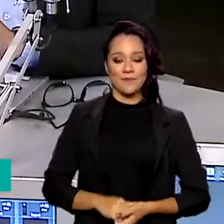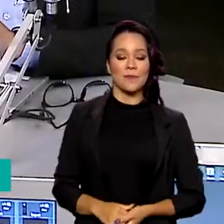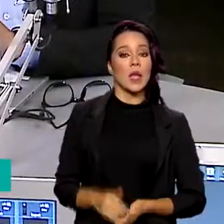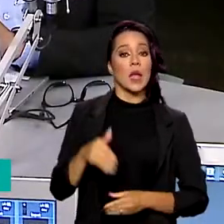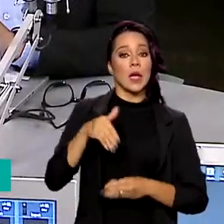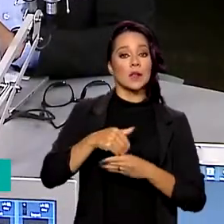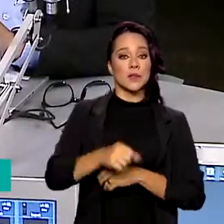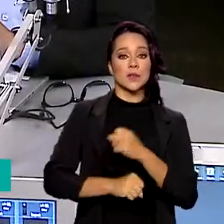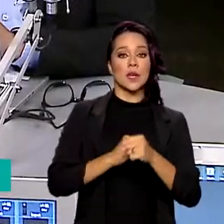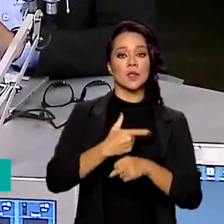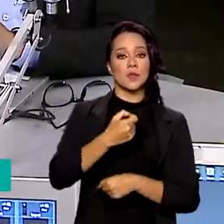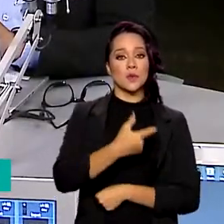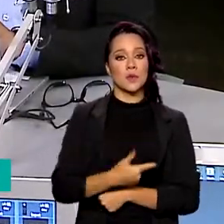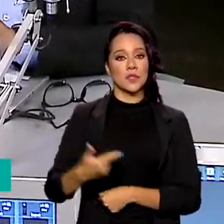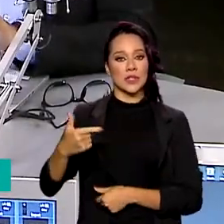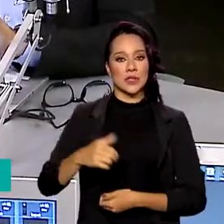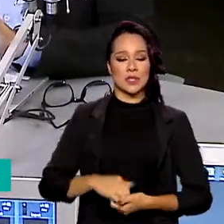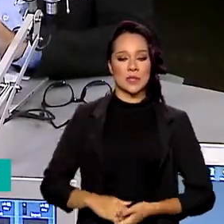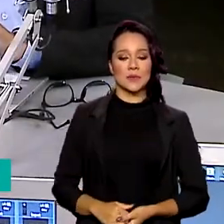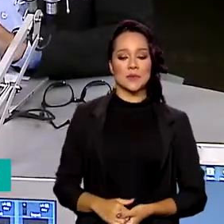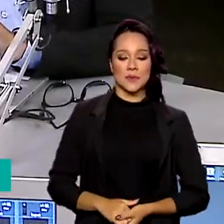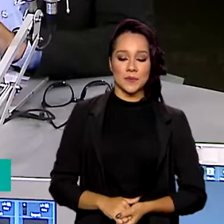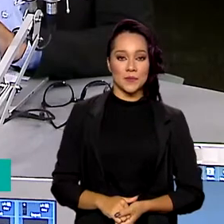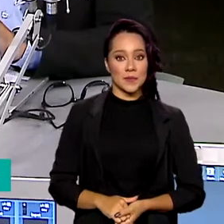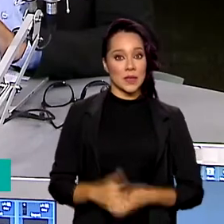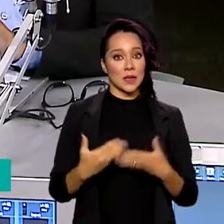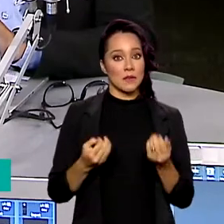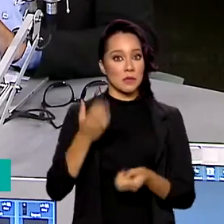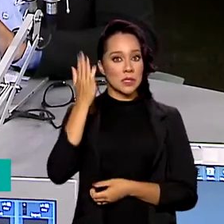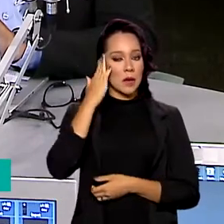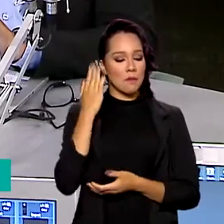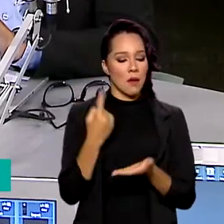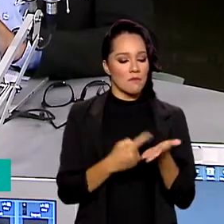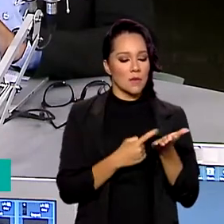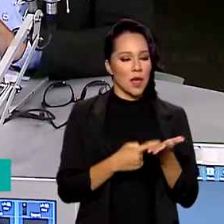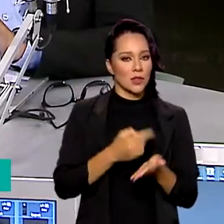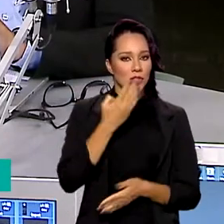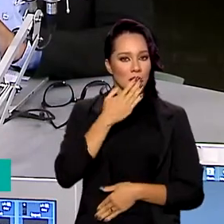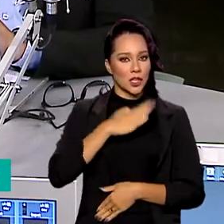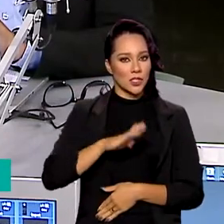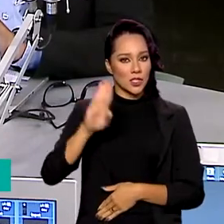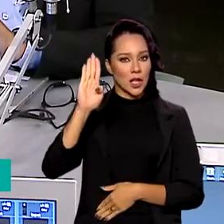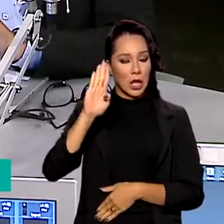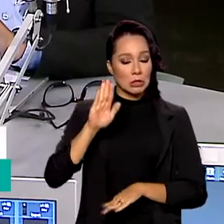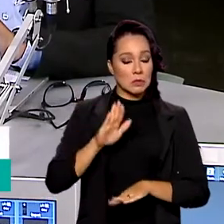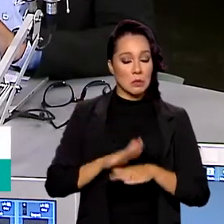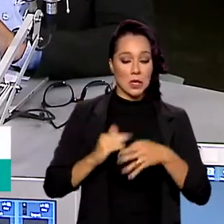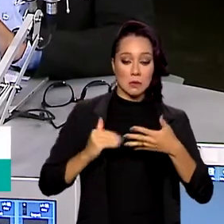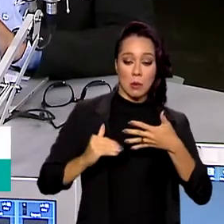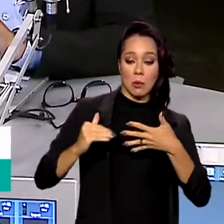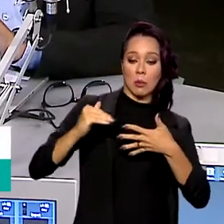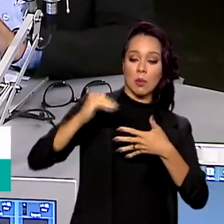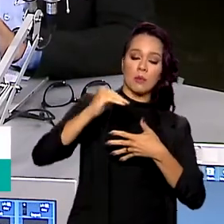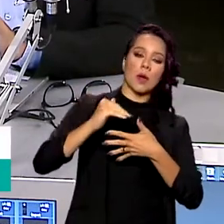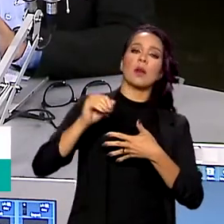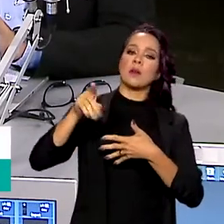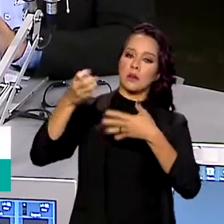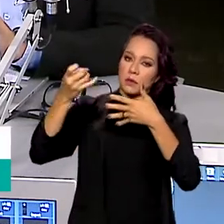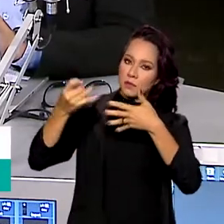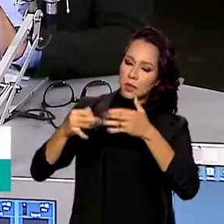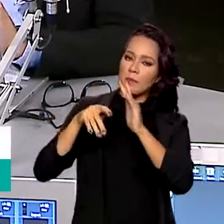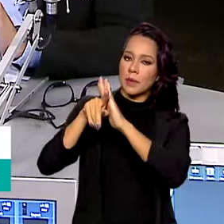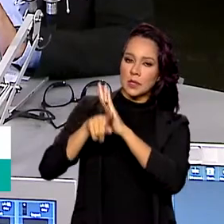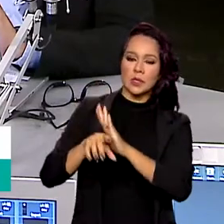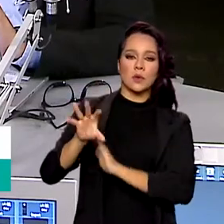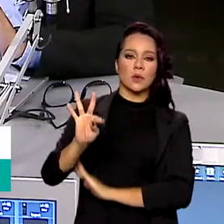eleições 2022 vamos saber a agenda dos candidatos mais bem posicionados isso de acordo